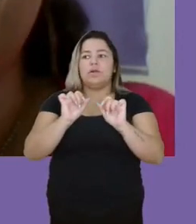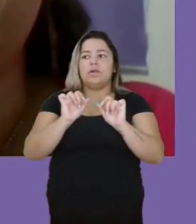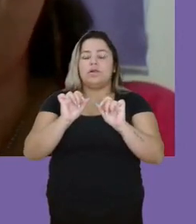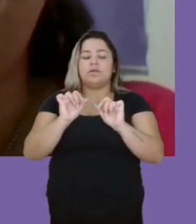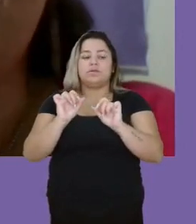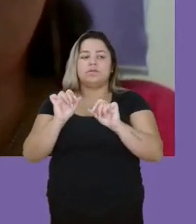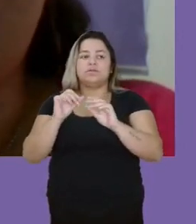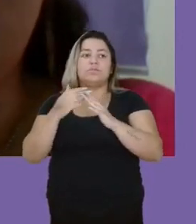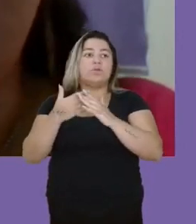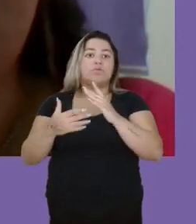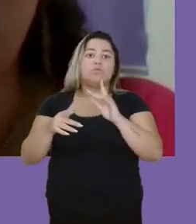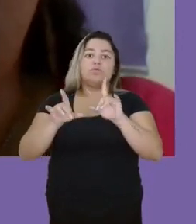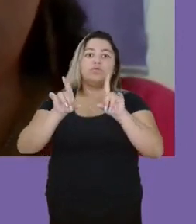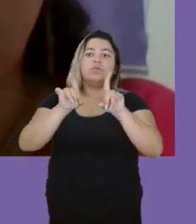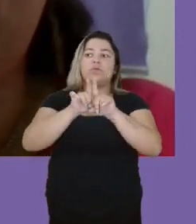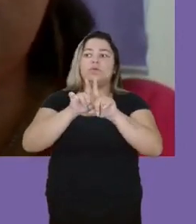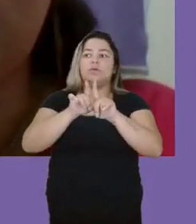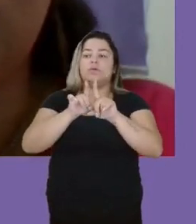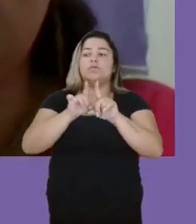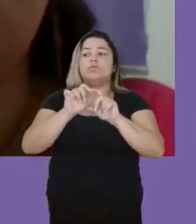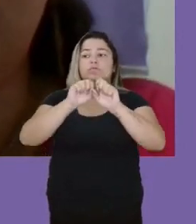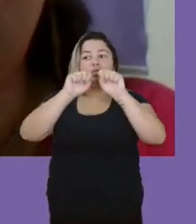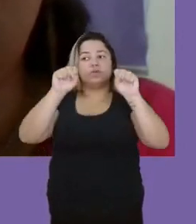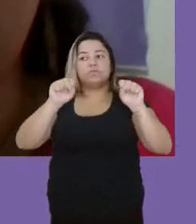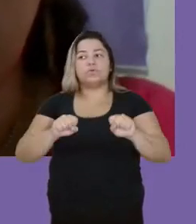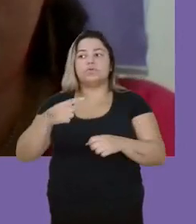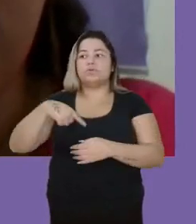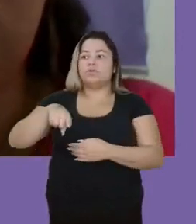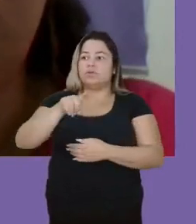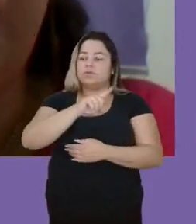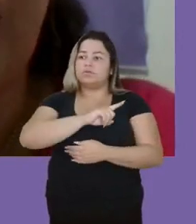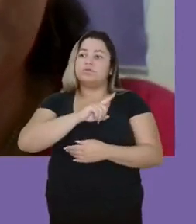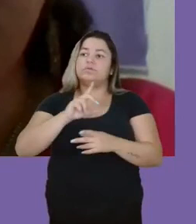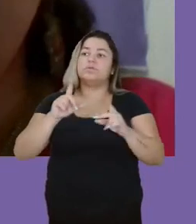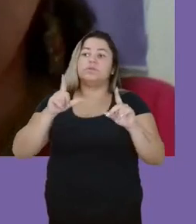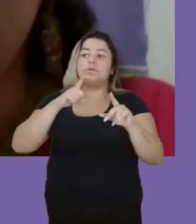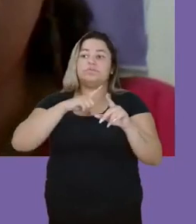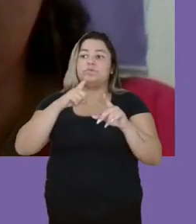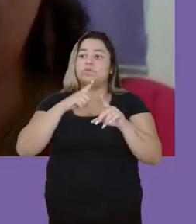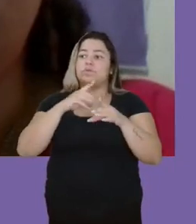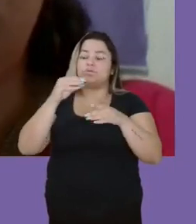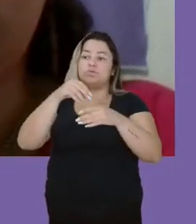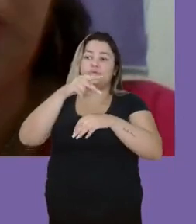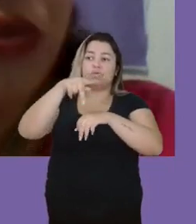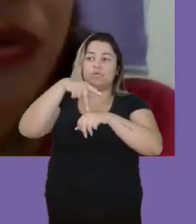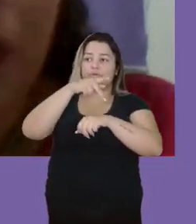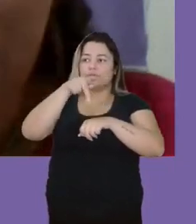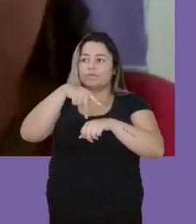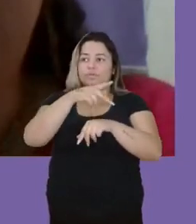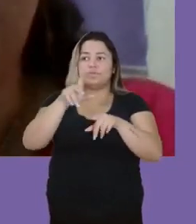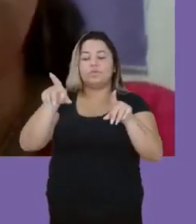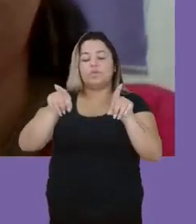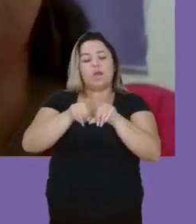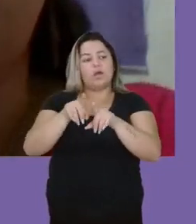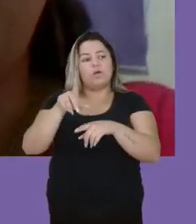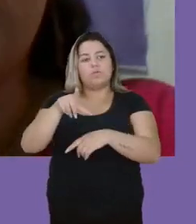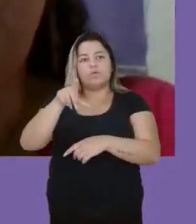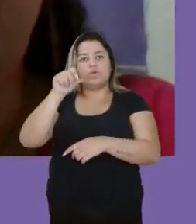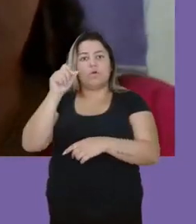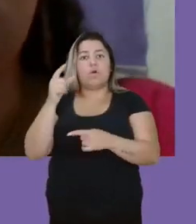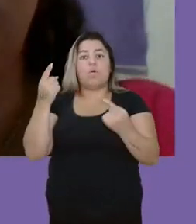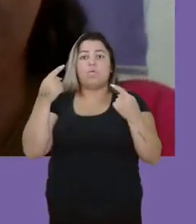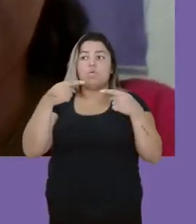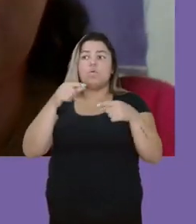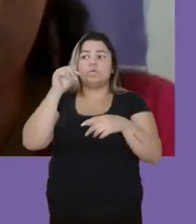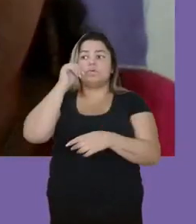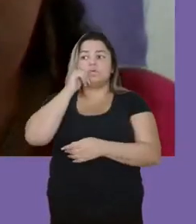derrota desse sistema e das diversas formas de opressões que a gente tem dentro do nosso país. Eu não falo só as opressões contra as mulheres, né, mas contra